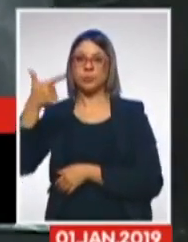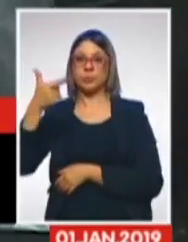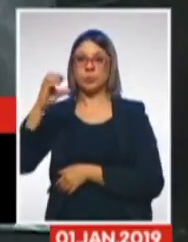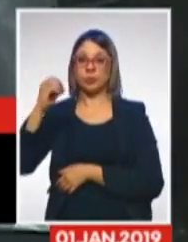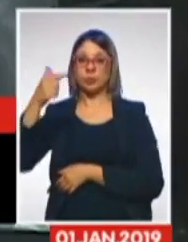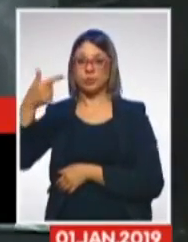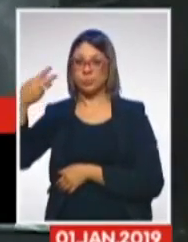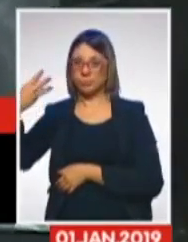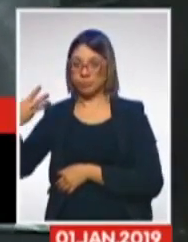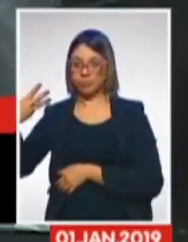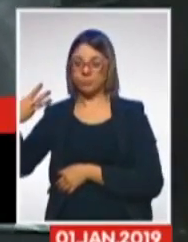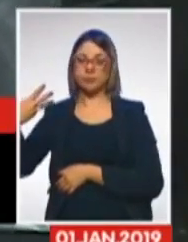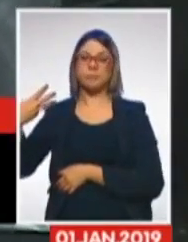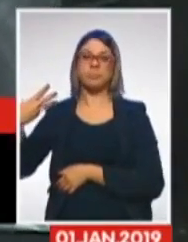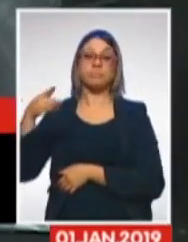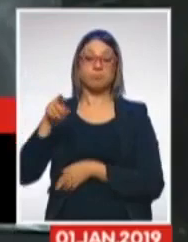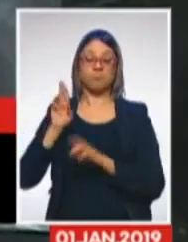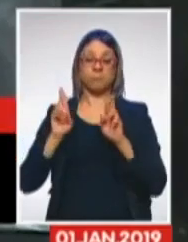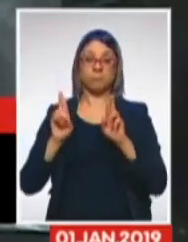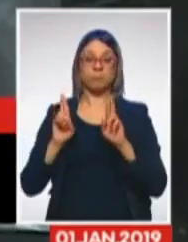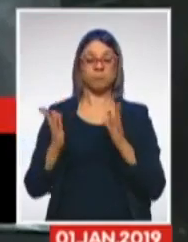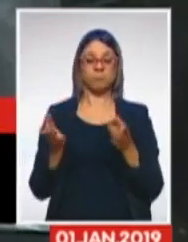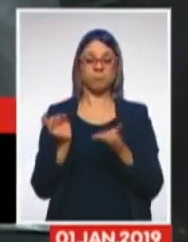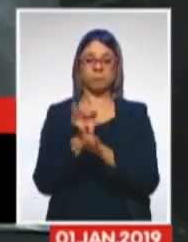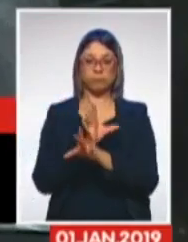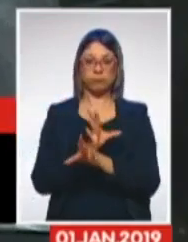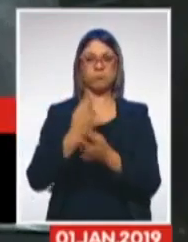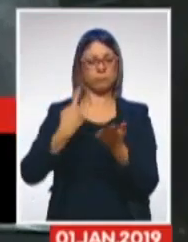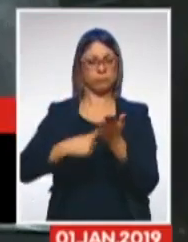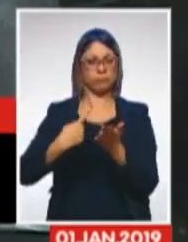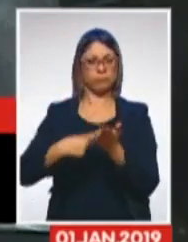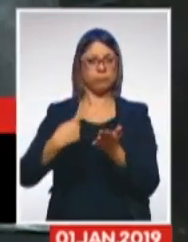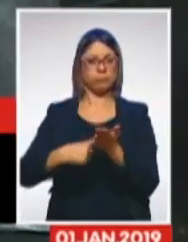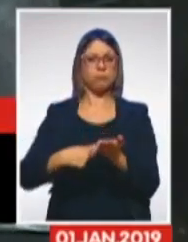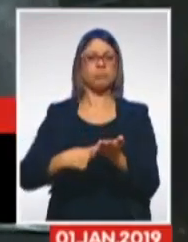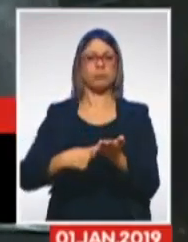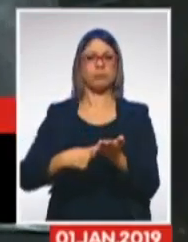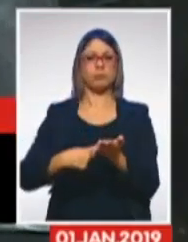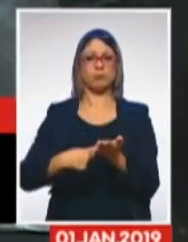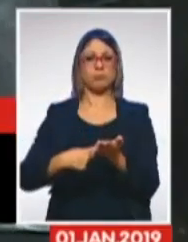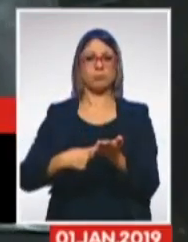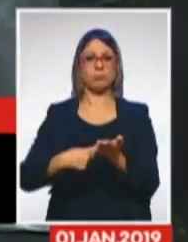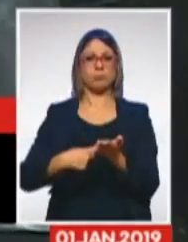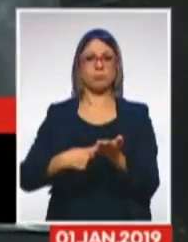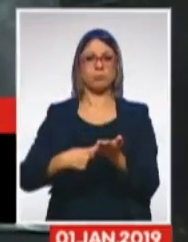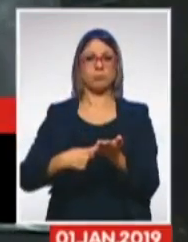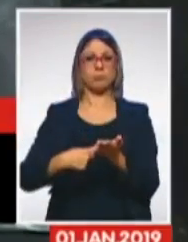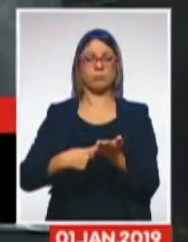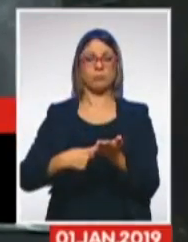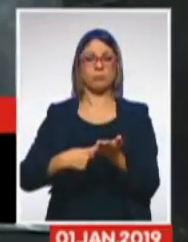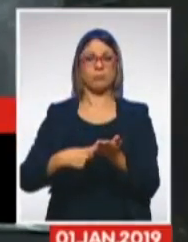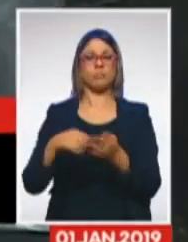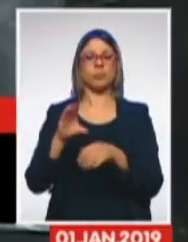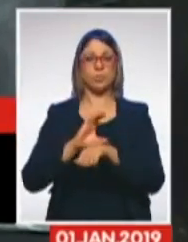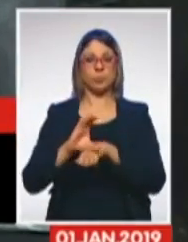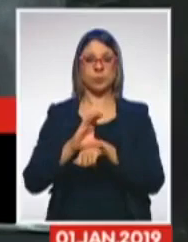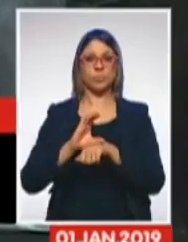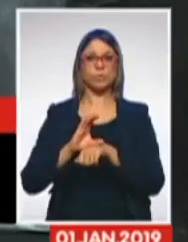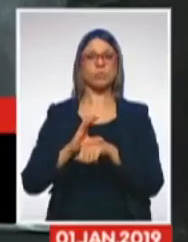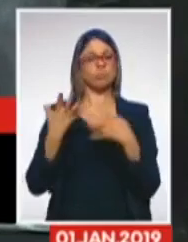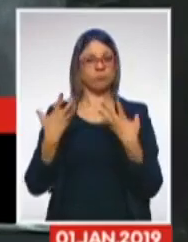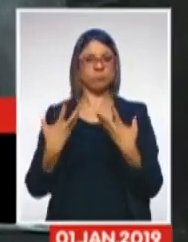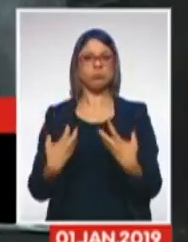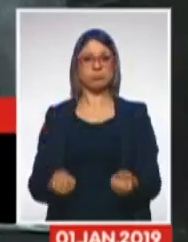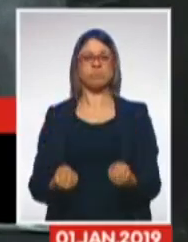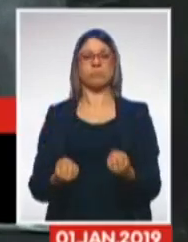2023, o qual, depois de prestar o compromisso constitucional, tomou posse